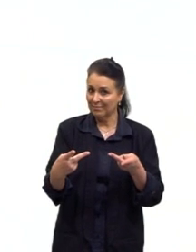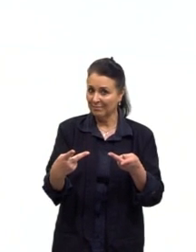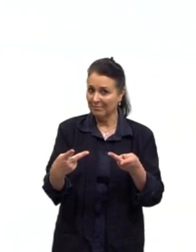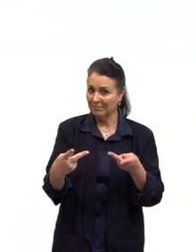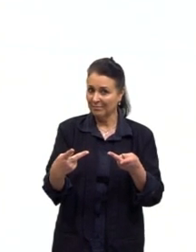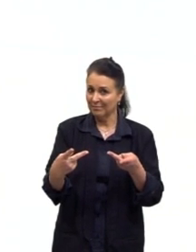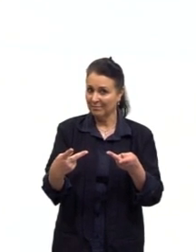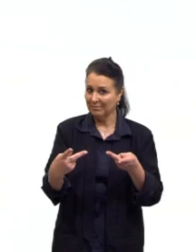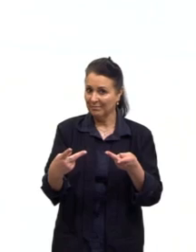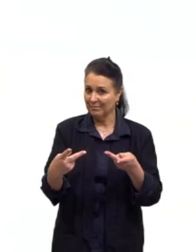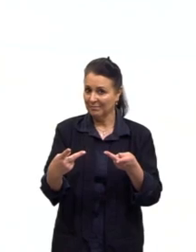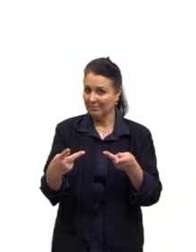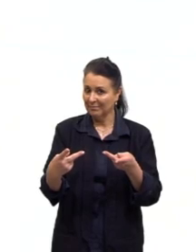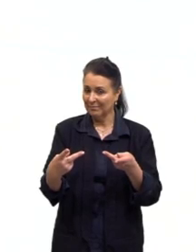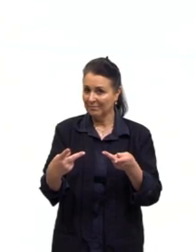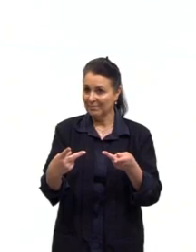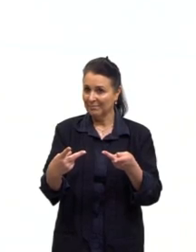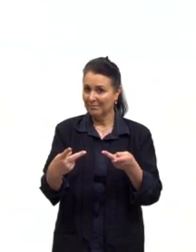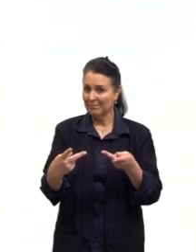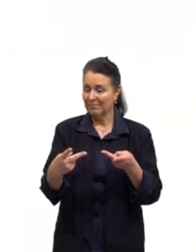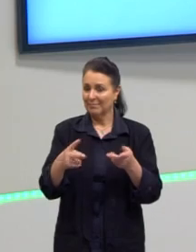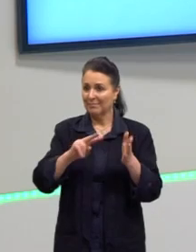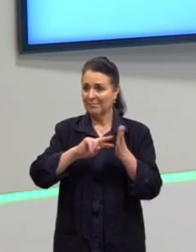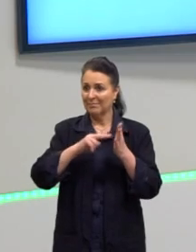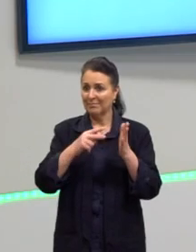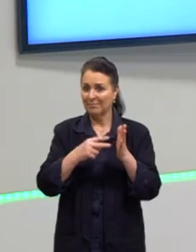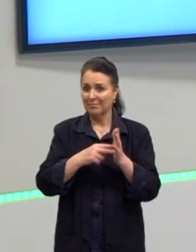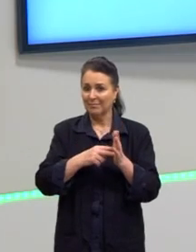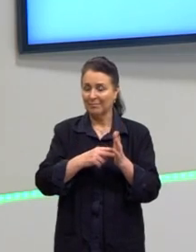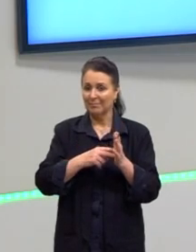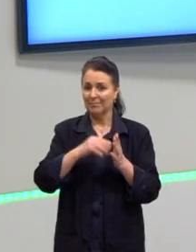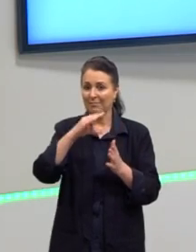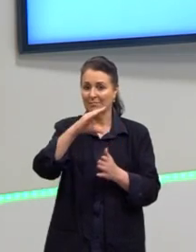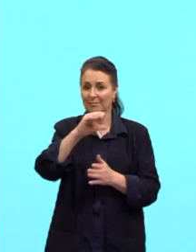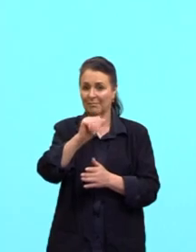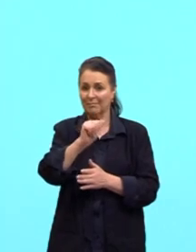nós vimos antes o qual up que que era o Cauã